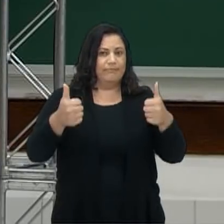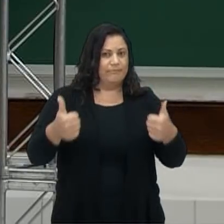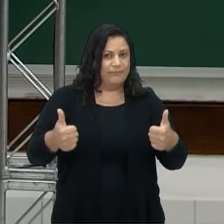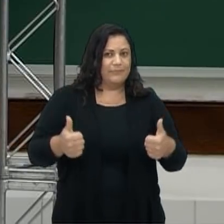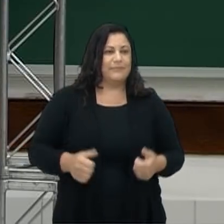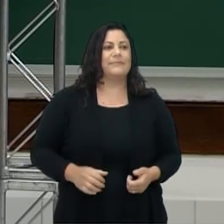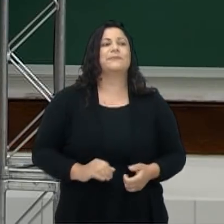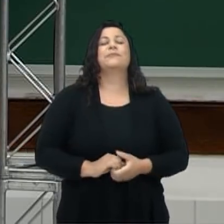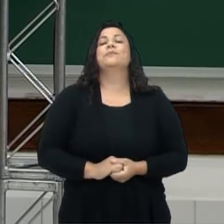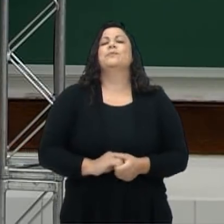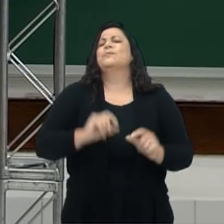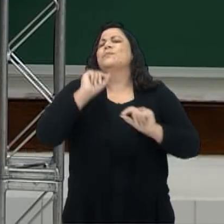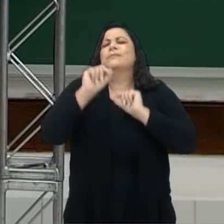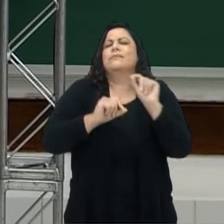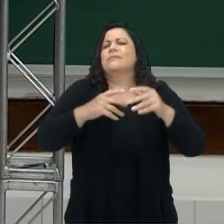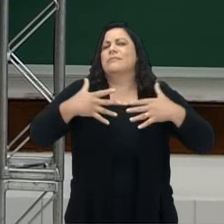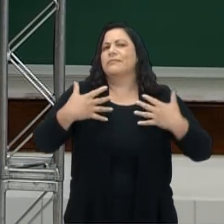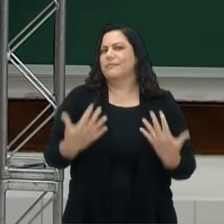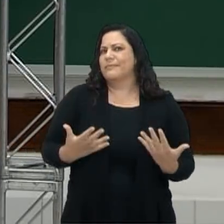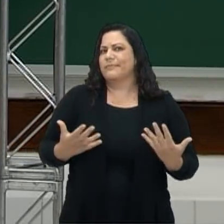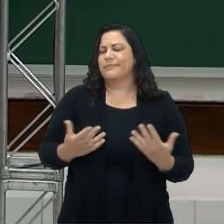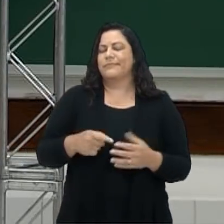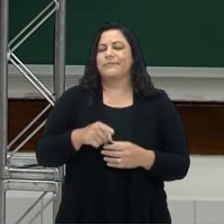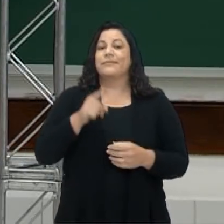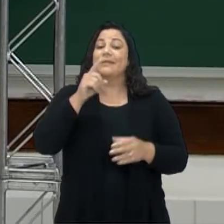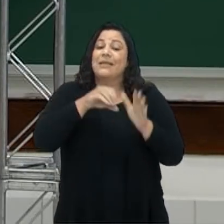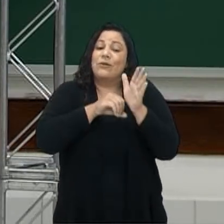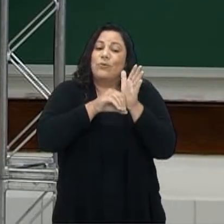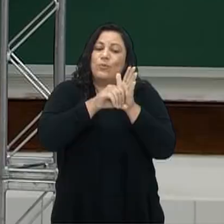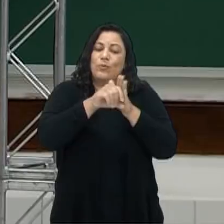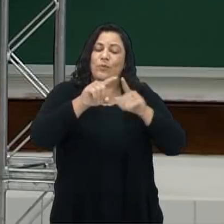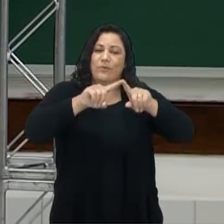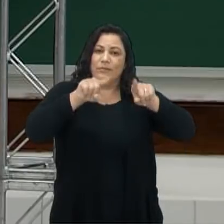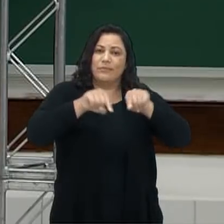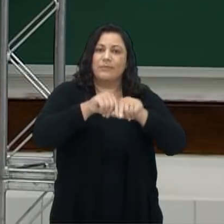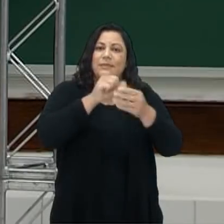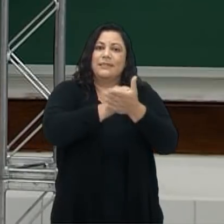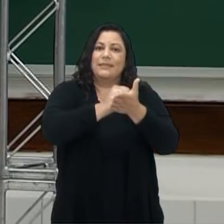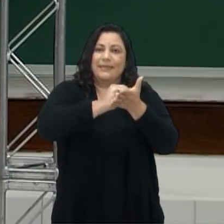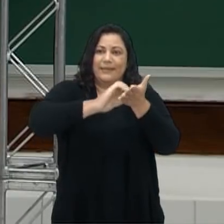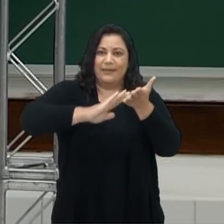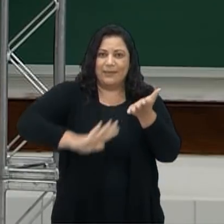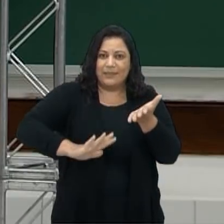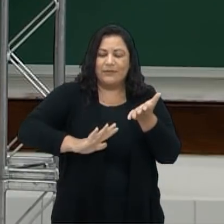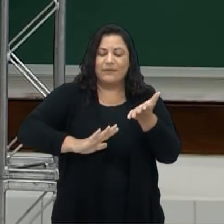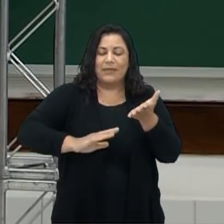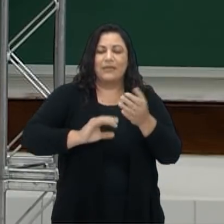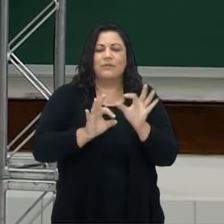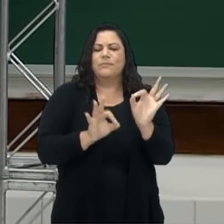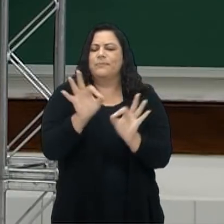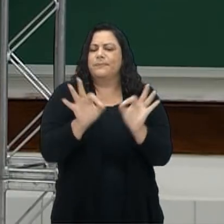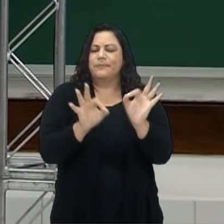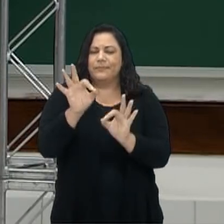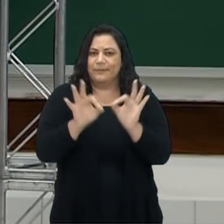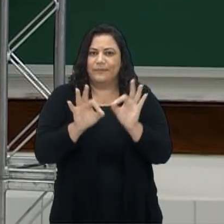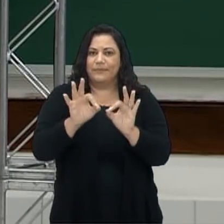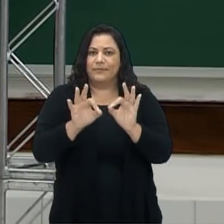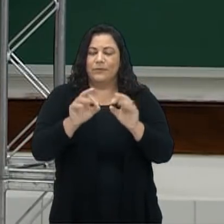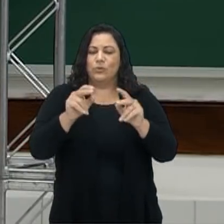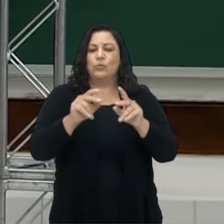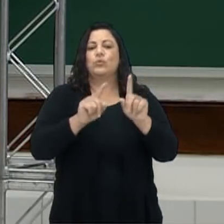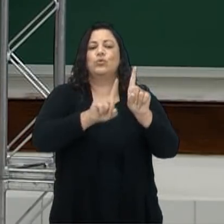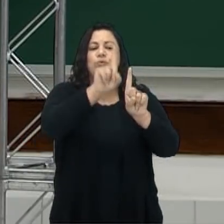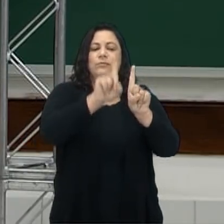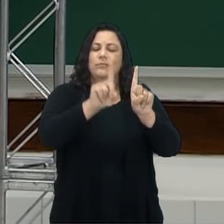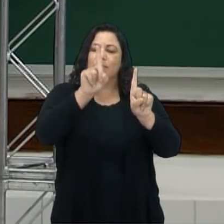tá? O que vai acontecer? Lá no Classroom, eu vou deixar uma atividade para vocês fazerem, que vai ser a construção de um gráfico de setores, tá? Então, eu